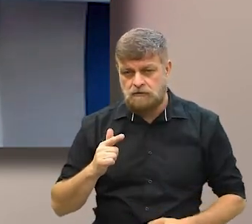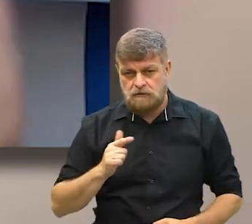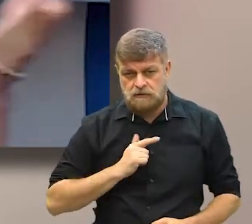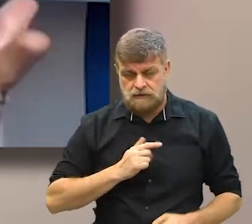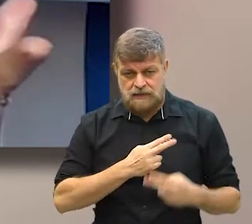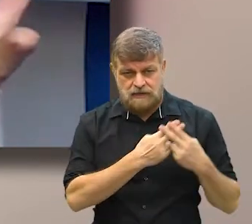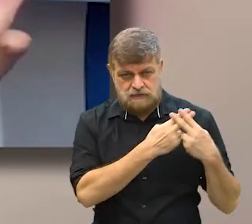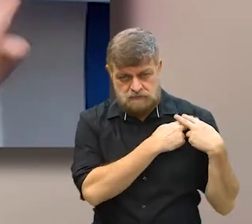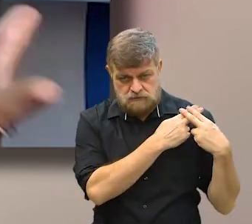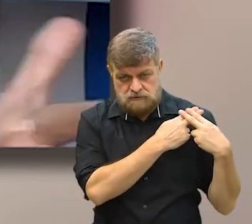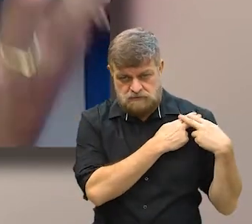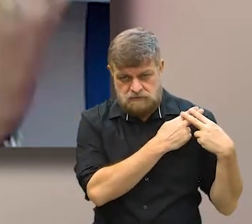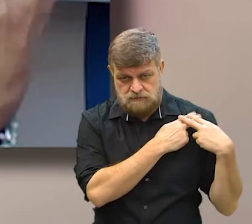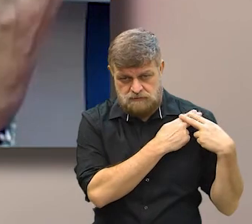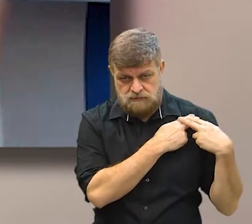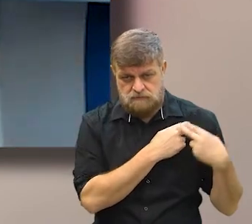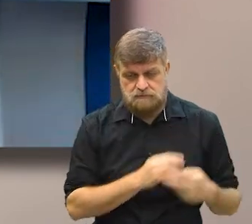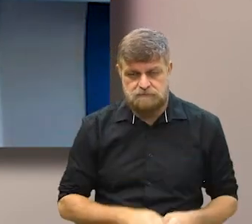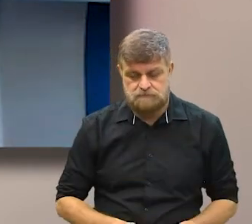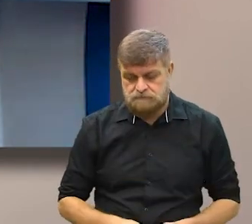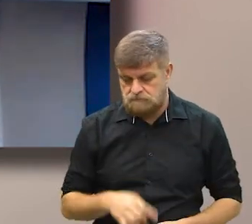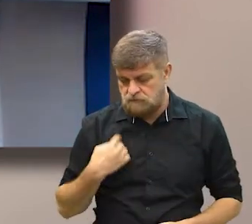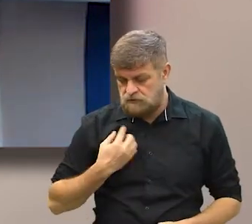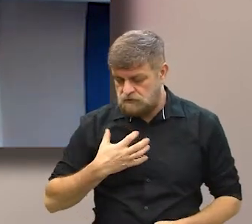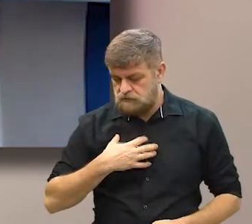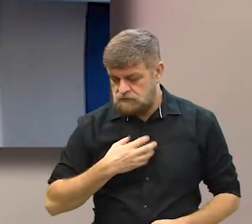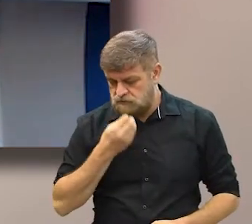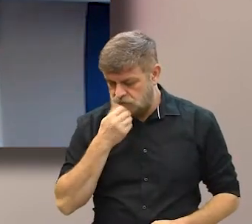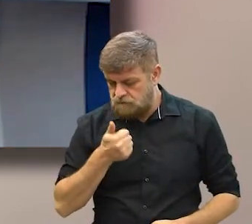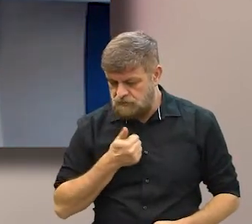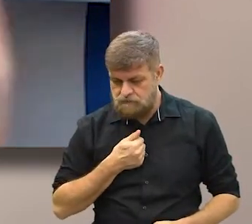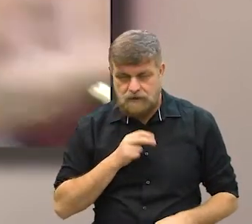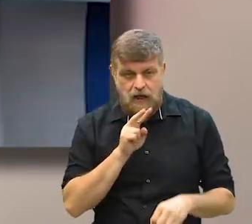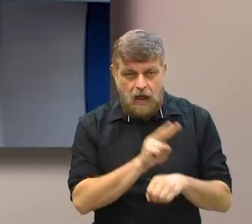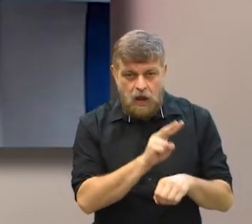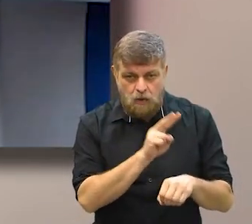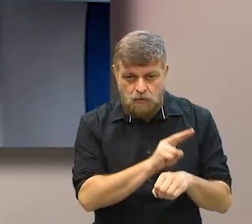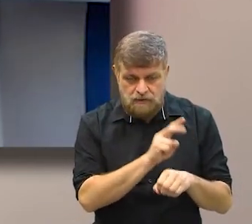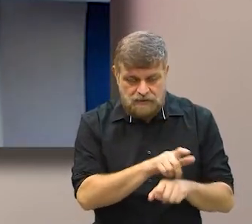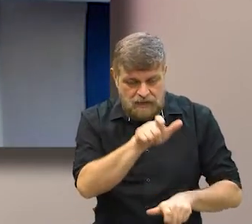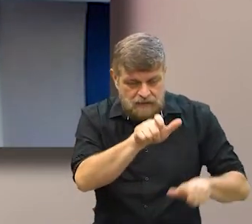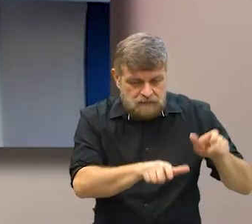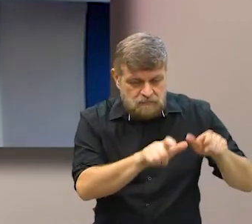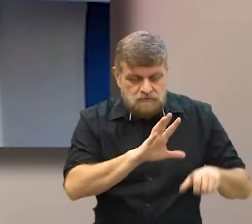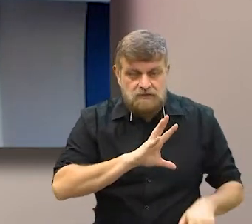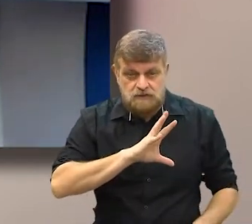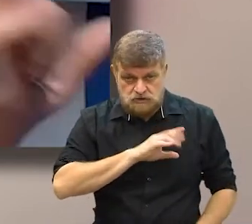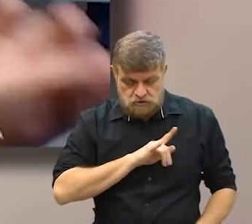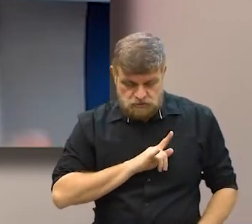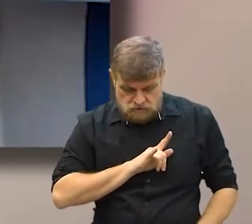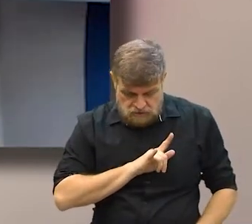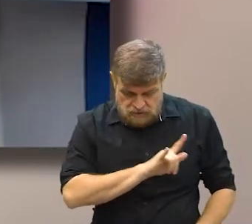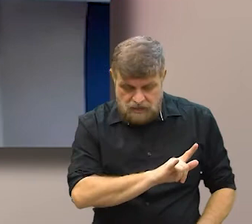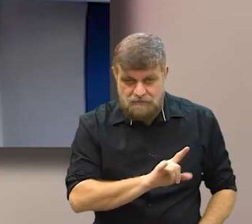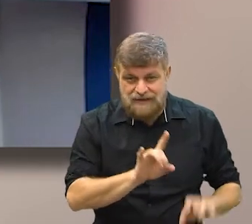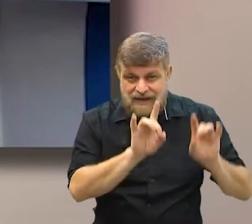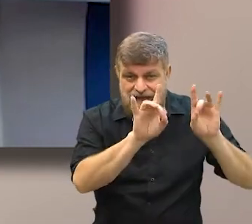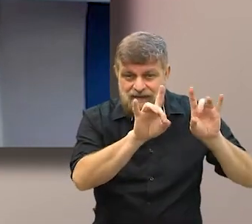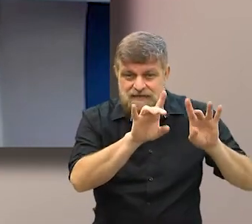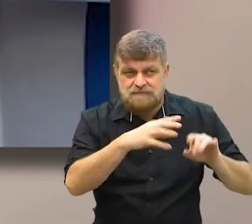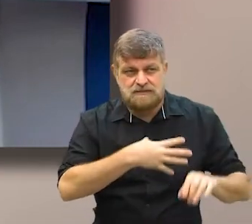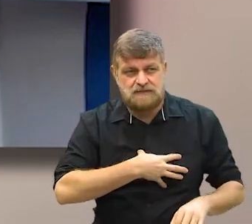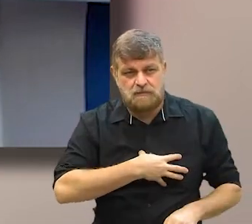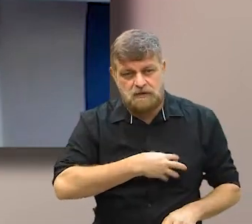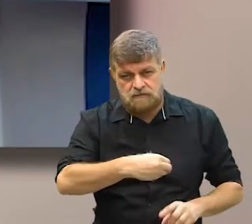essa responsabilidade de estar bem para conseguir cuidar bem das pessoas que a gente ama, especialmente